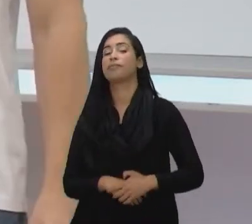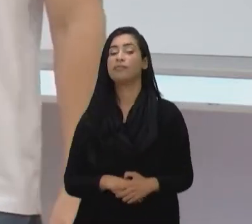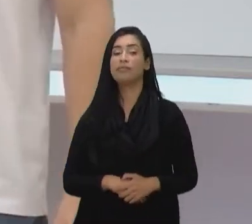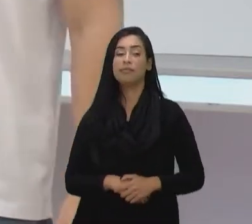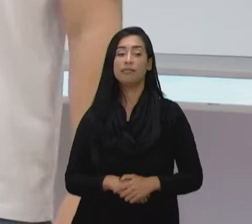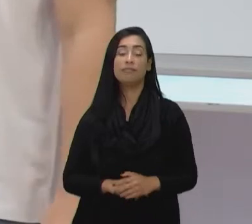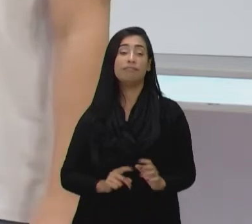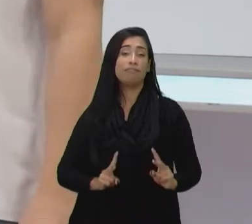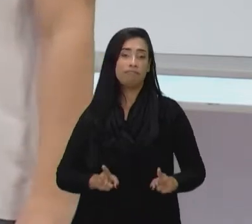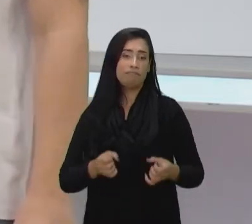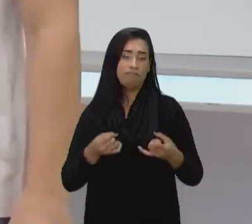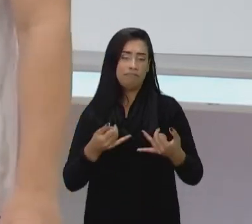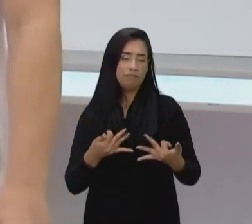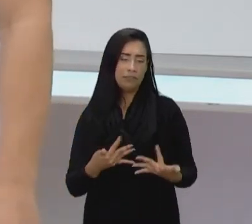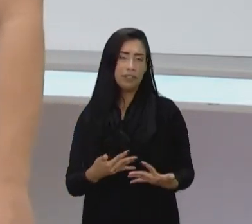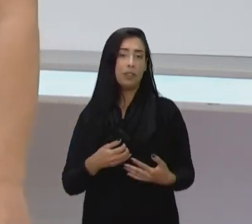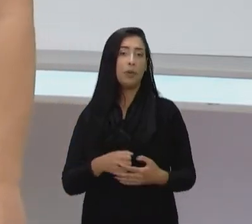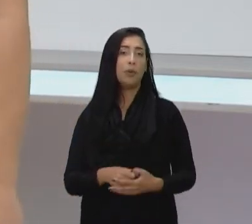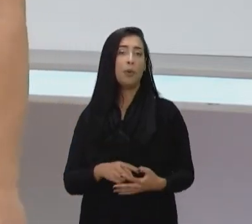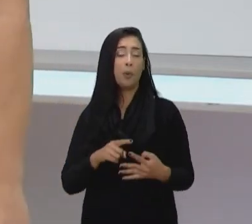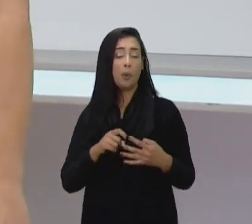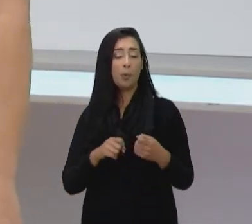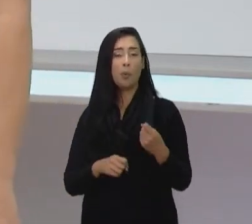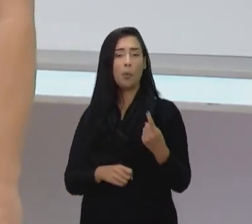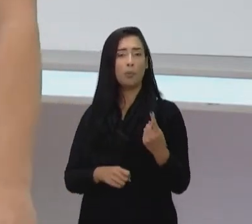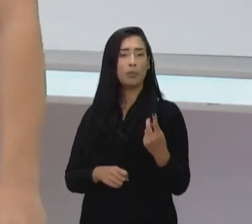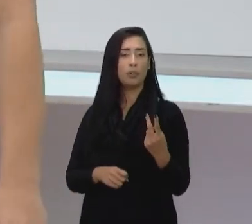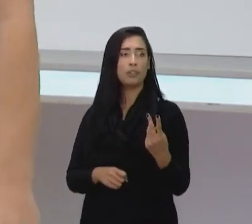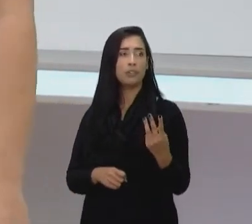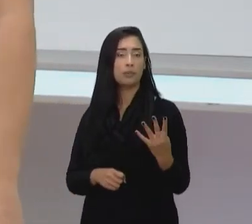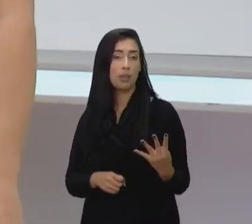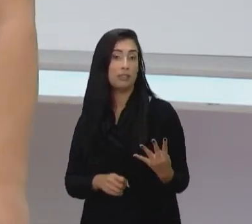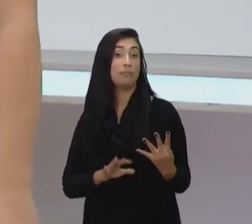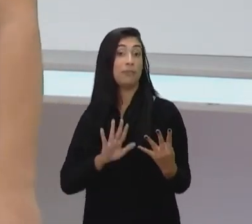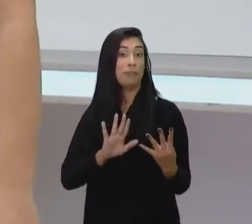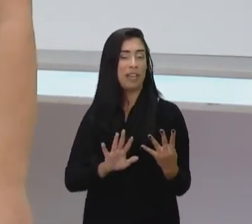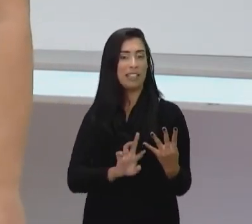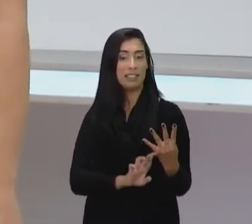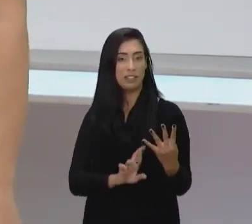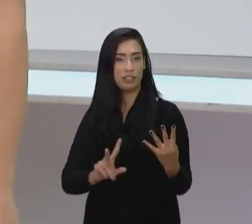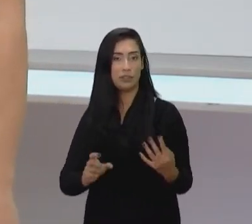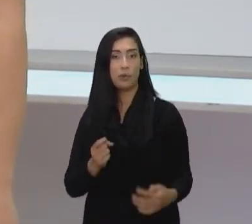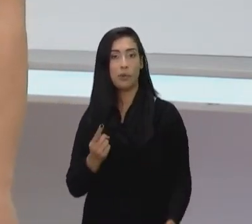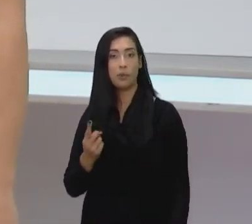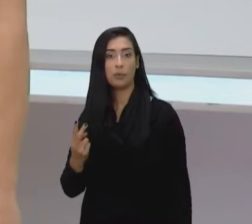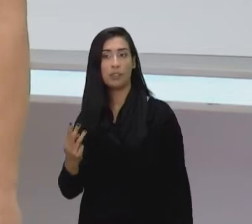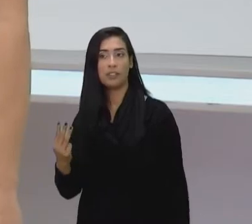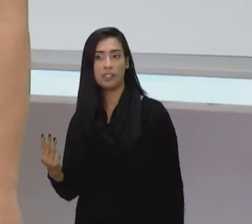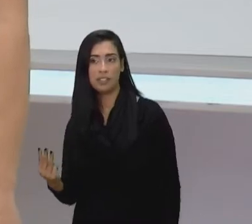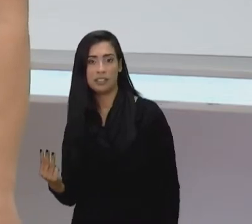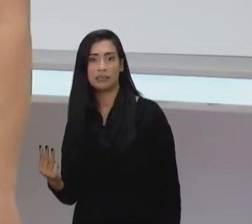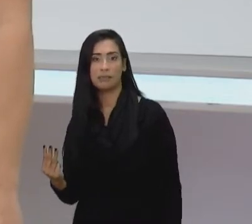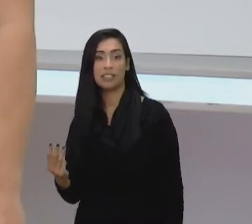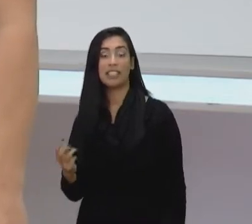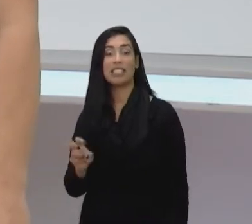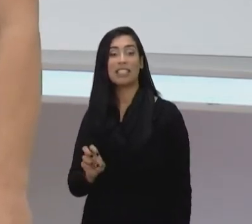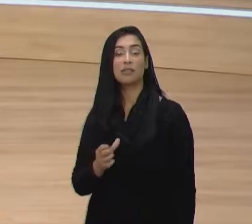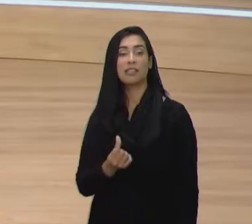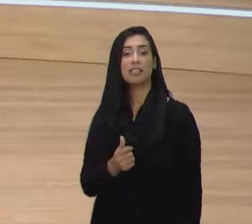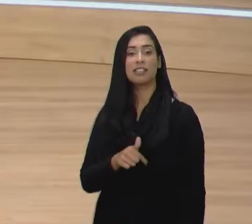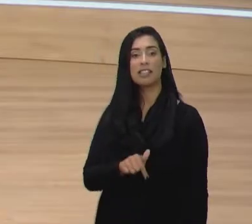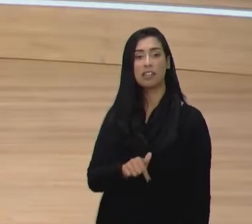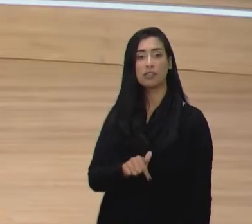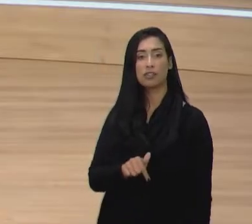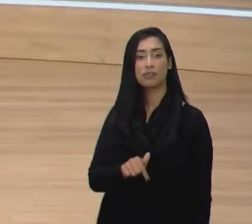se tratando de dança, a gente conta até 4 ou até 8. E a salsa, ela tem uma contagem de 1, 2, 3, 5, 6, 7. Ou seja, a